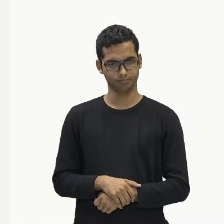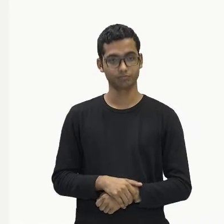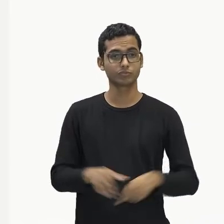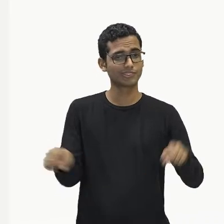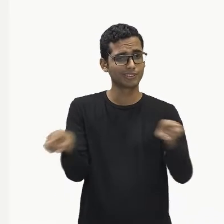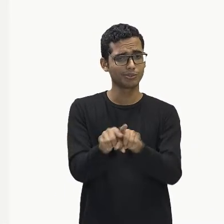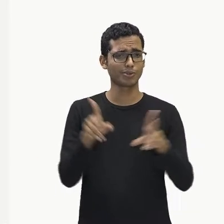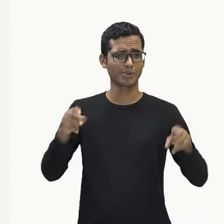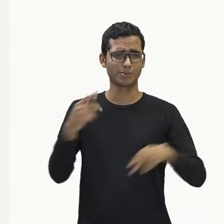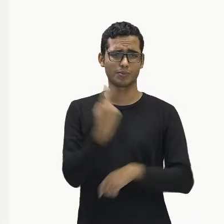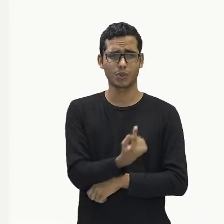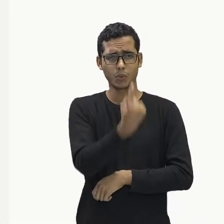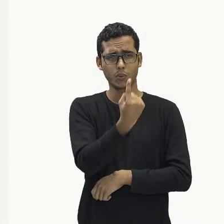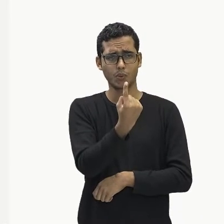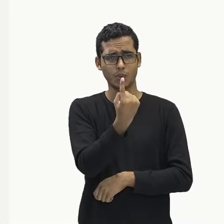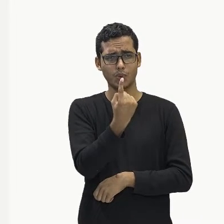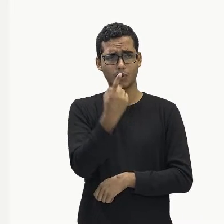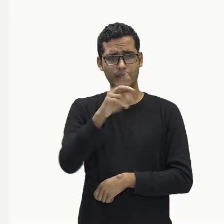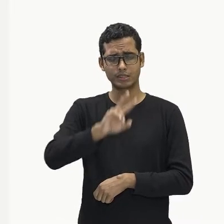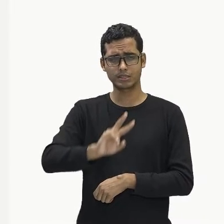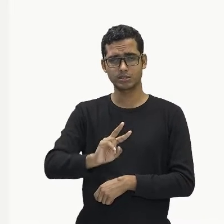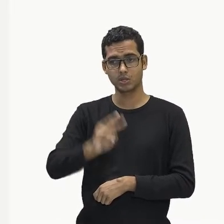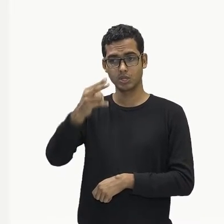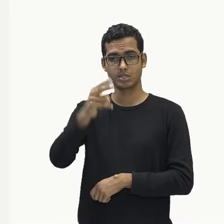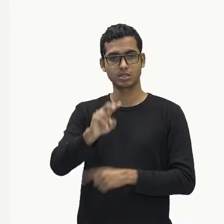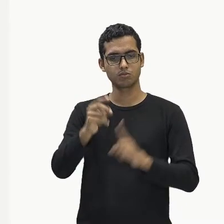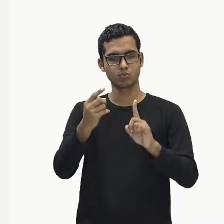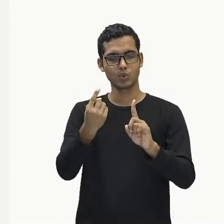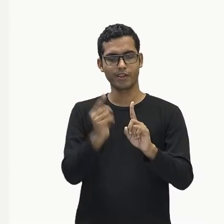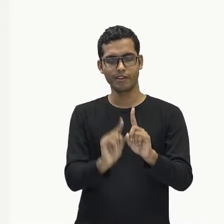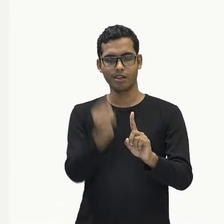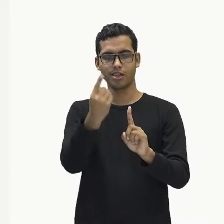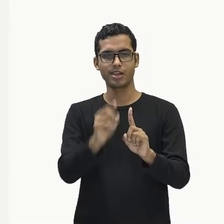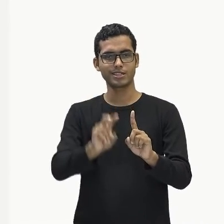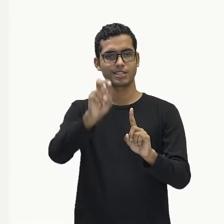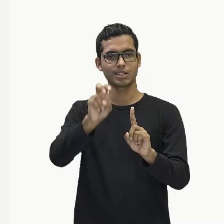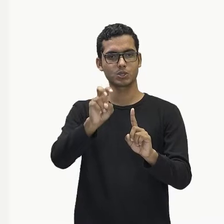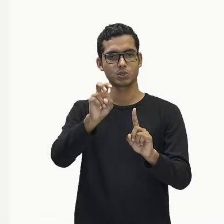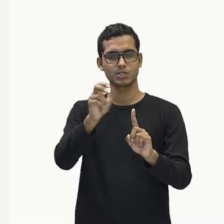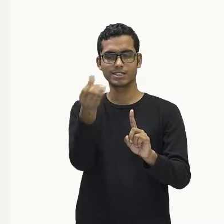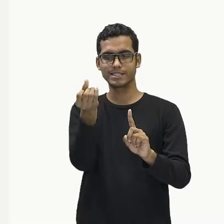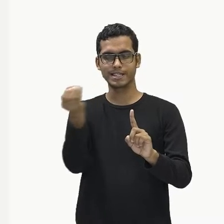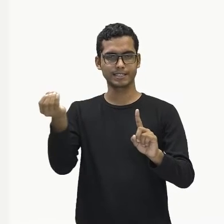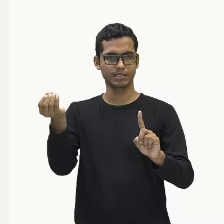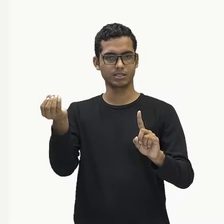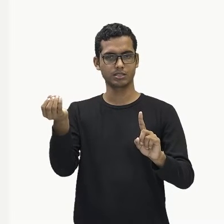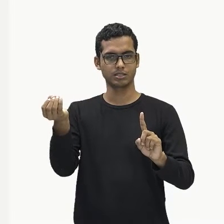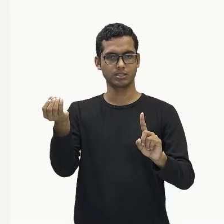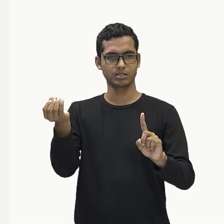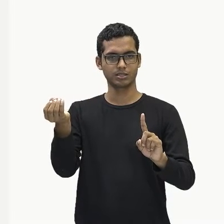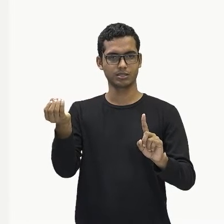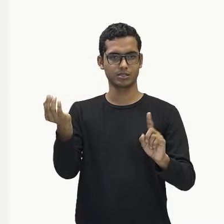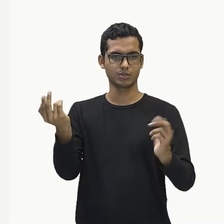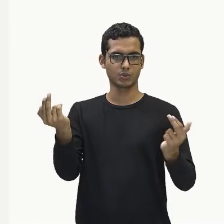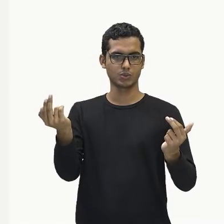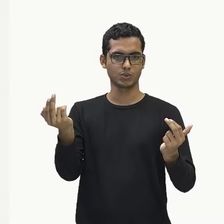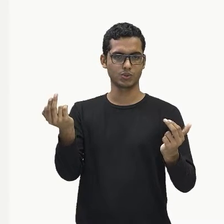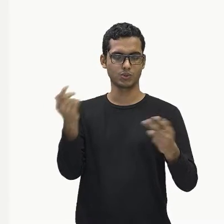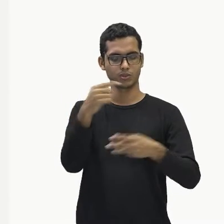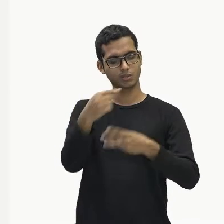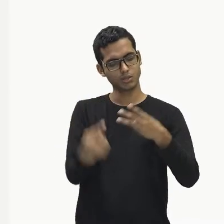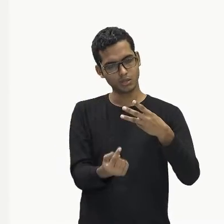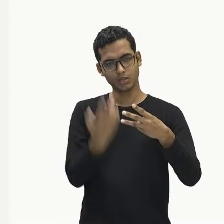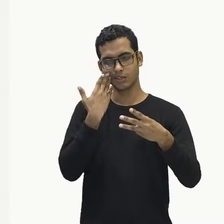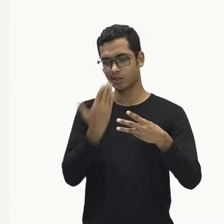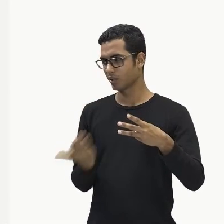1 elevado a 560. Então, esses três casos